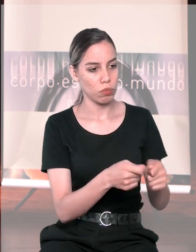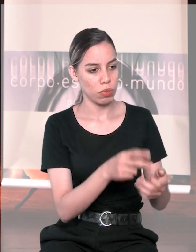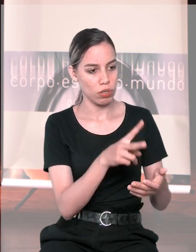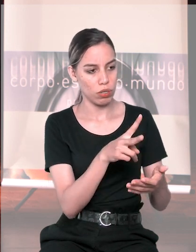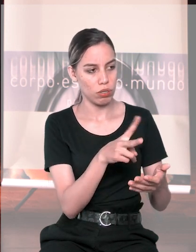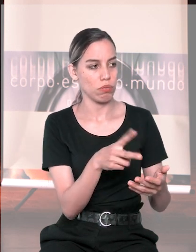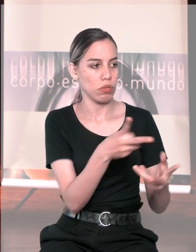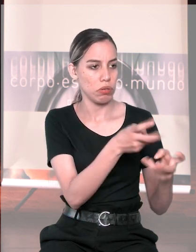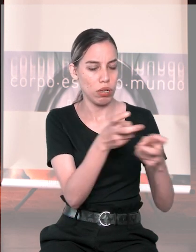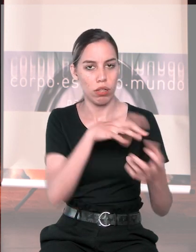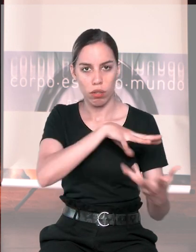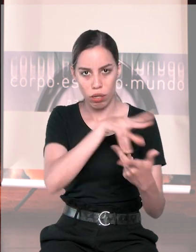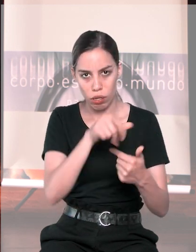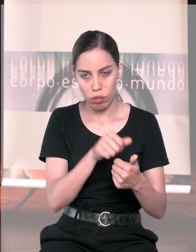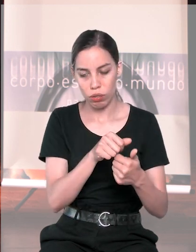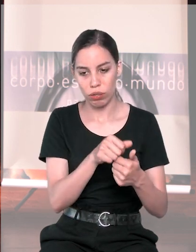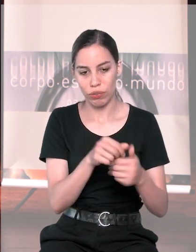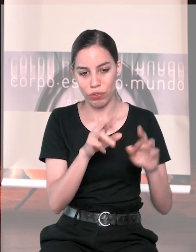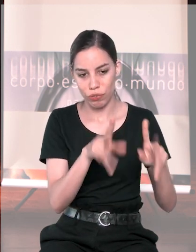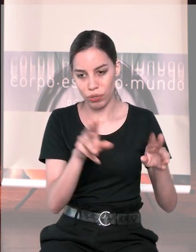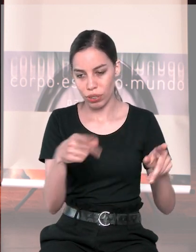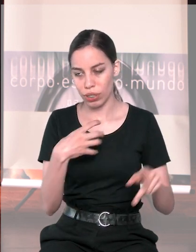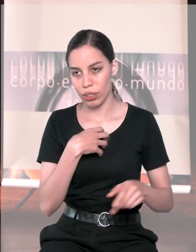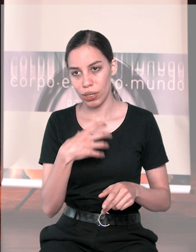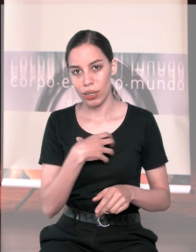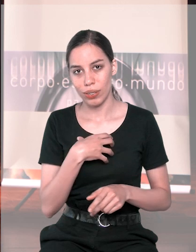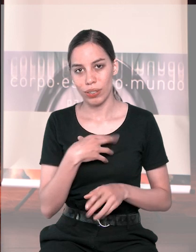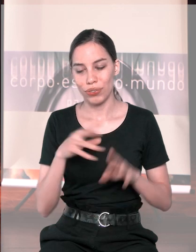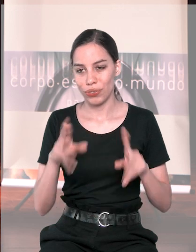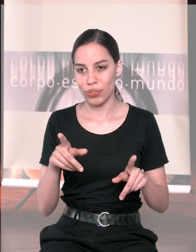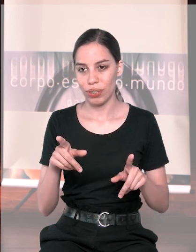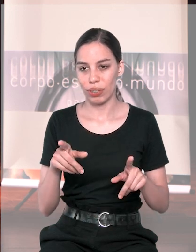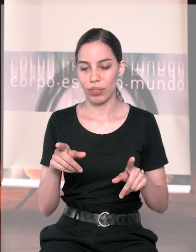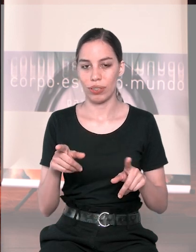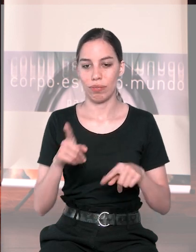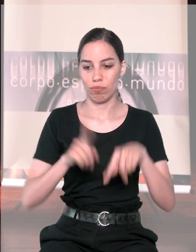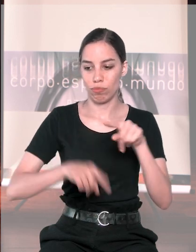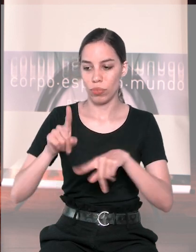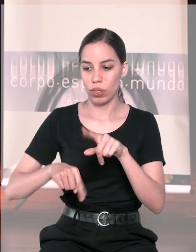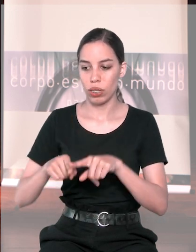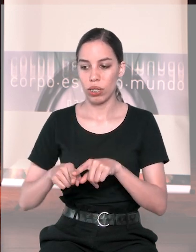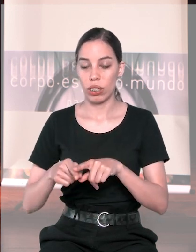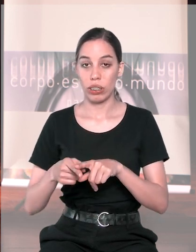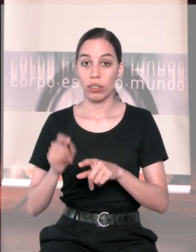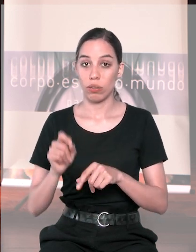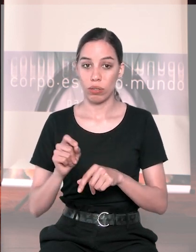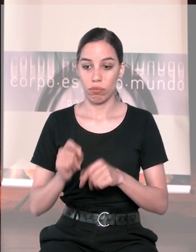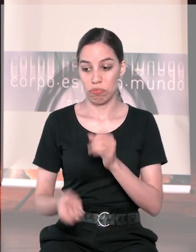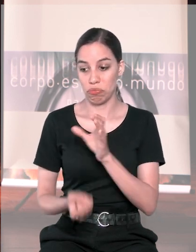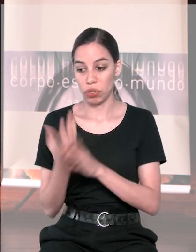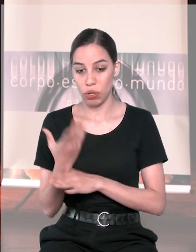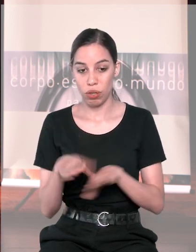possibilidades de ler o mundo. Né? Entre os diferentes sentidos e as diferentes materialidades que implicam o produtor e o receptor